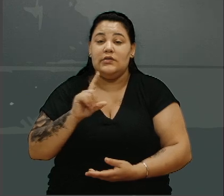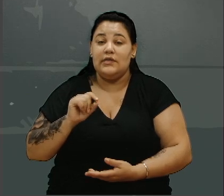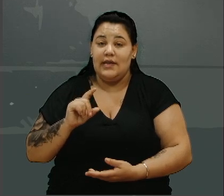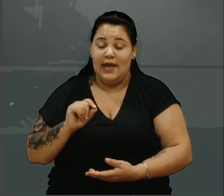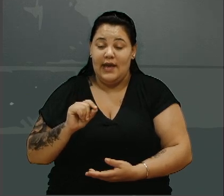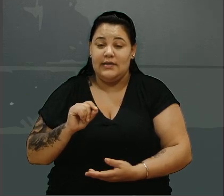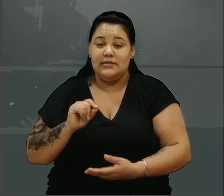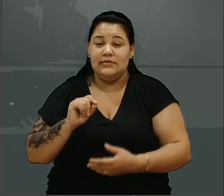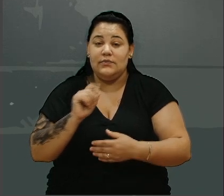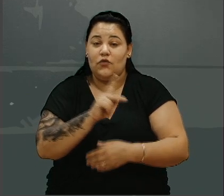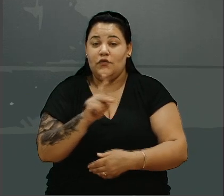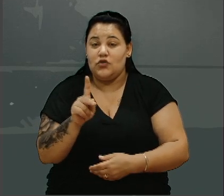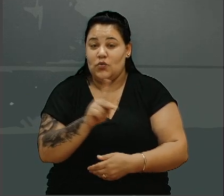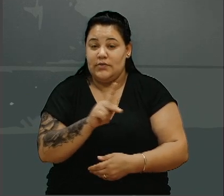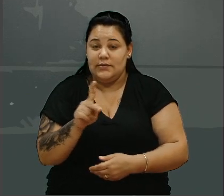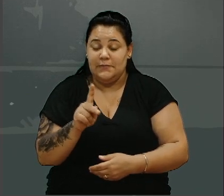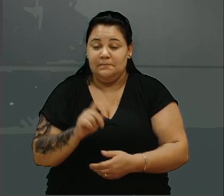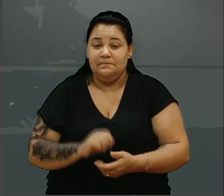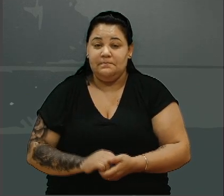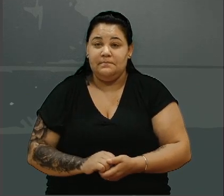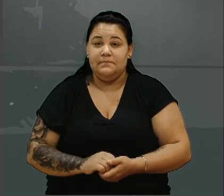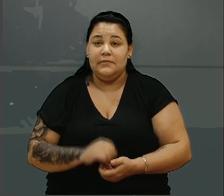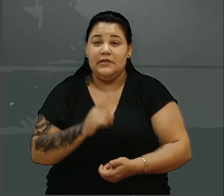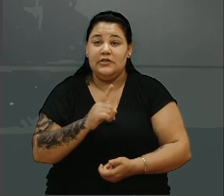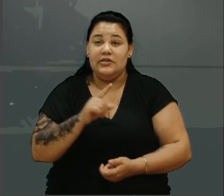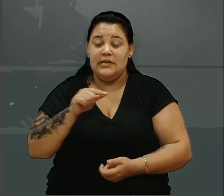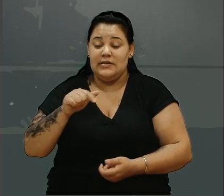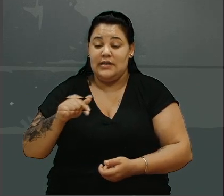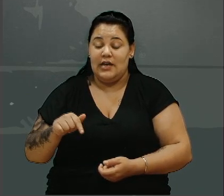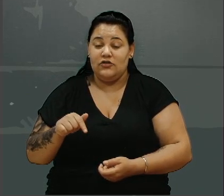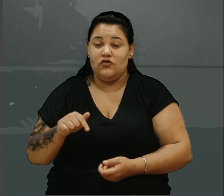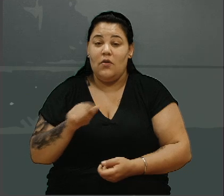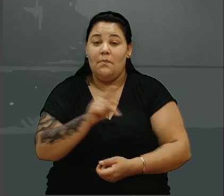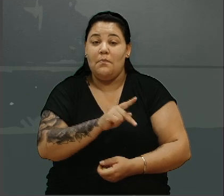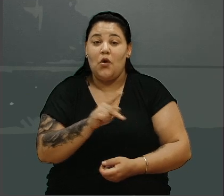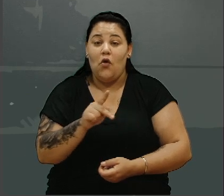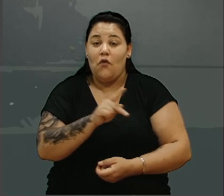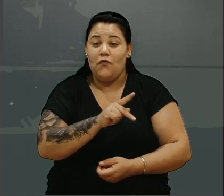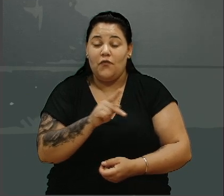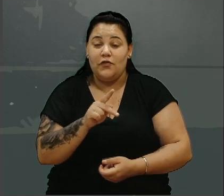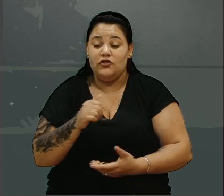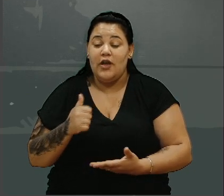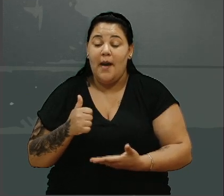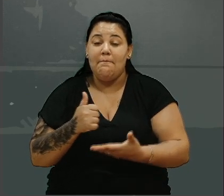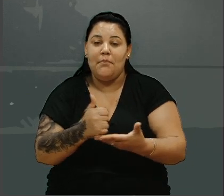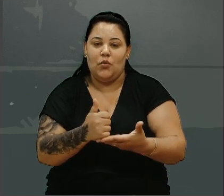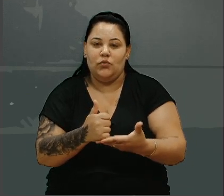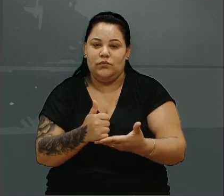410 educadores e 17 professores de apoio pedagógico.